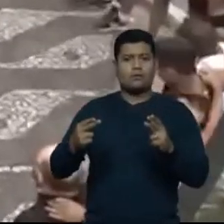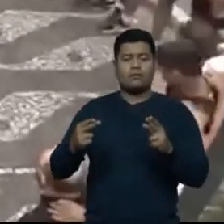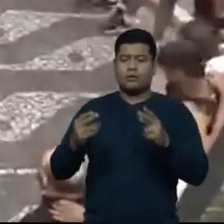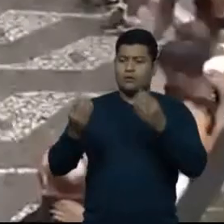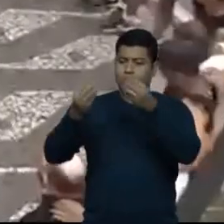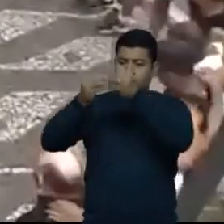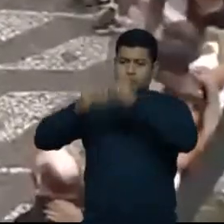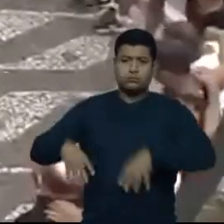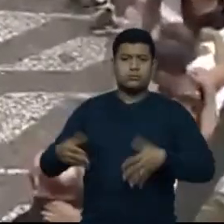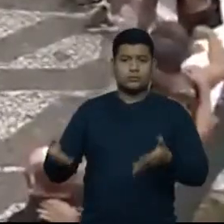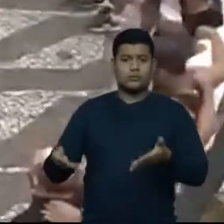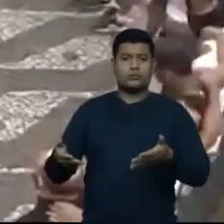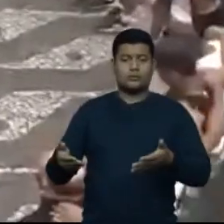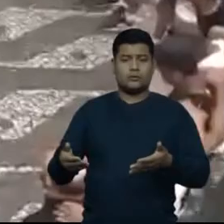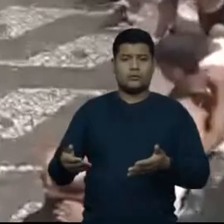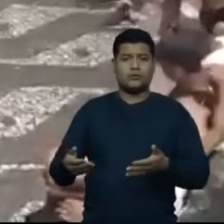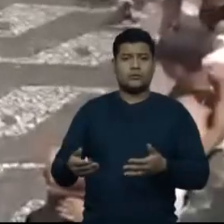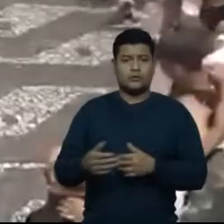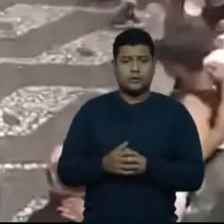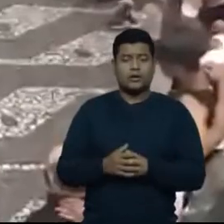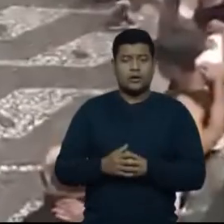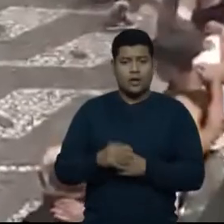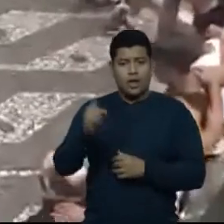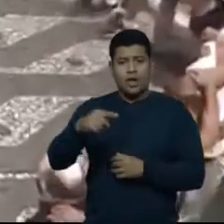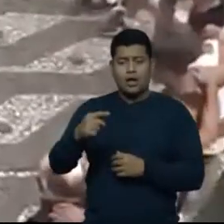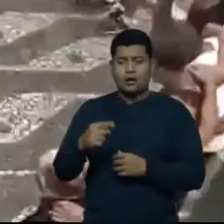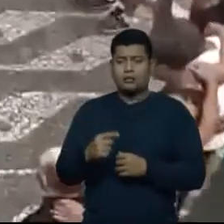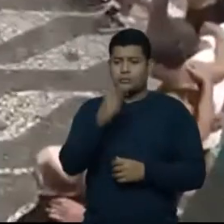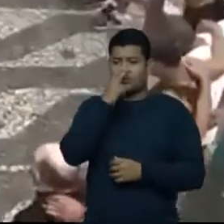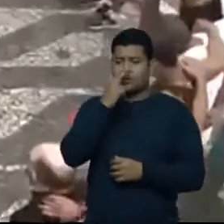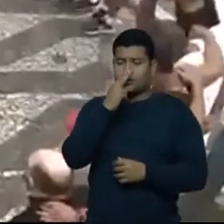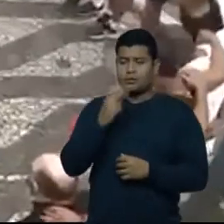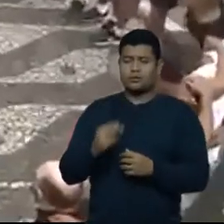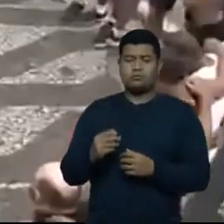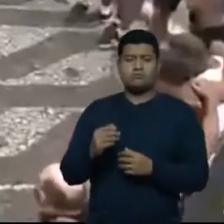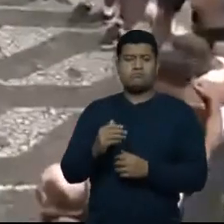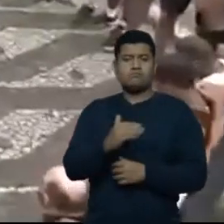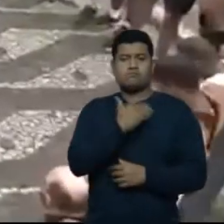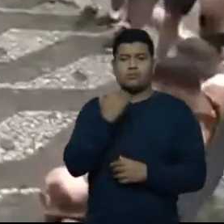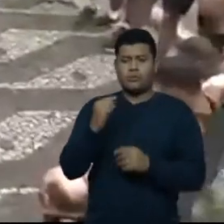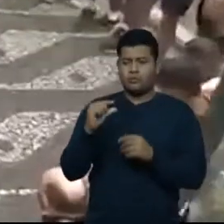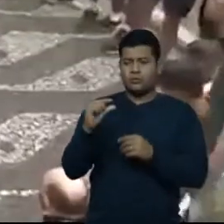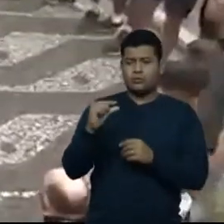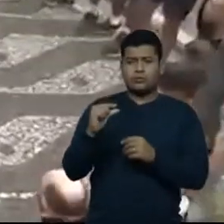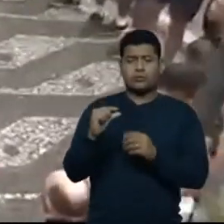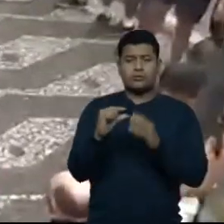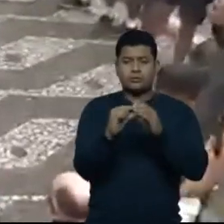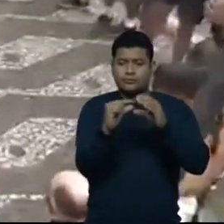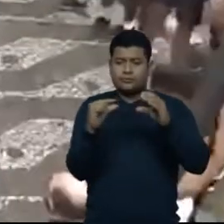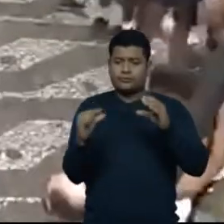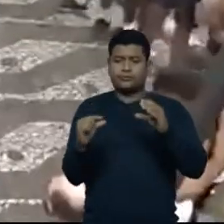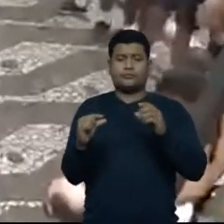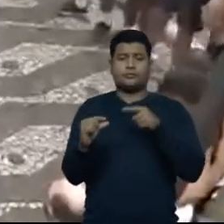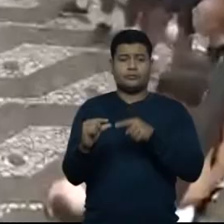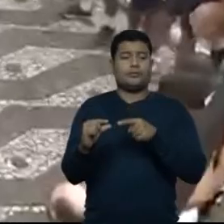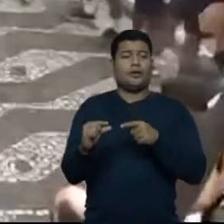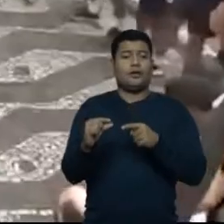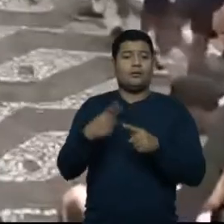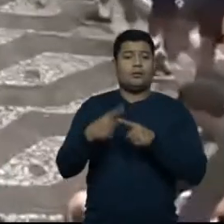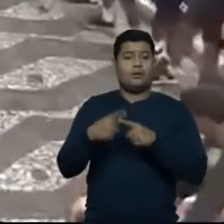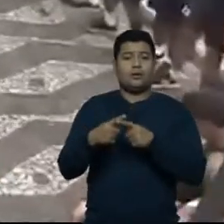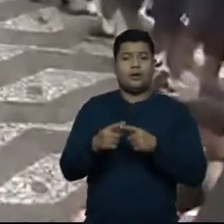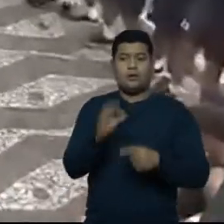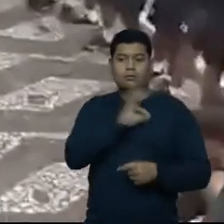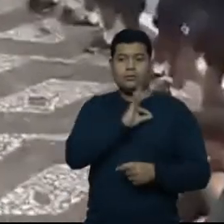que morre mais um pouquinho, porque o policial é a última barreira antes